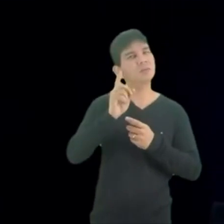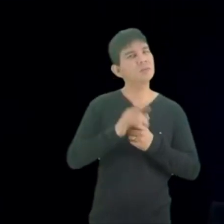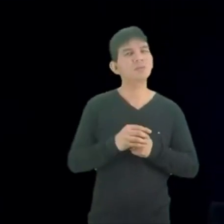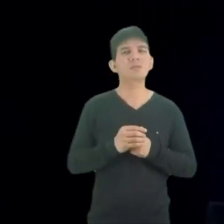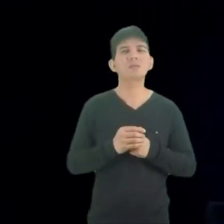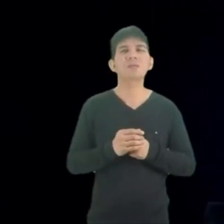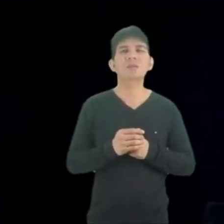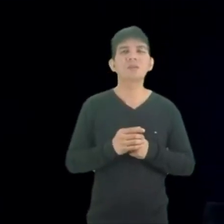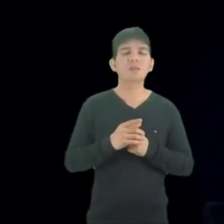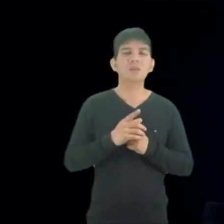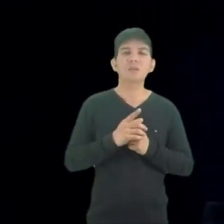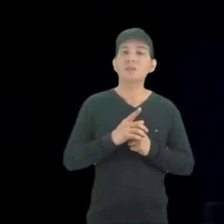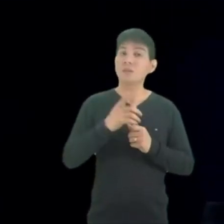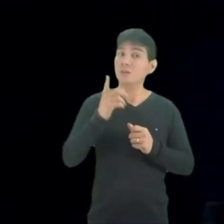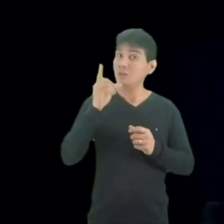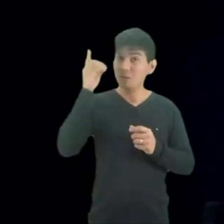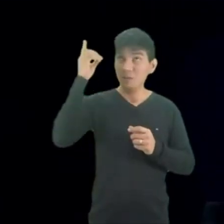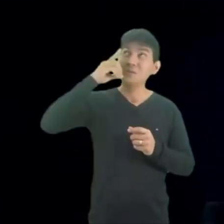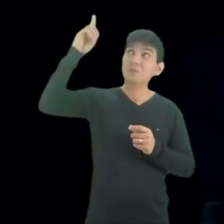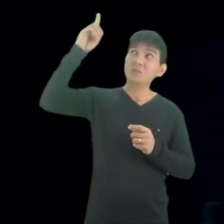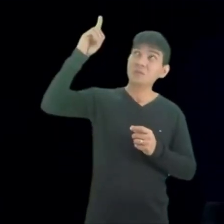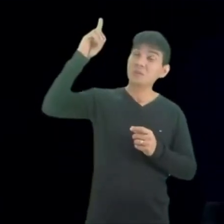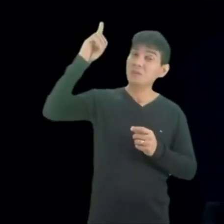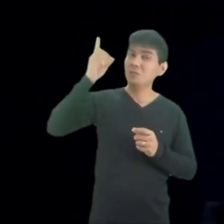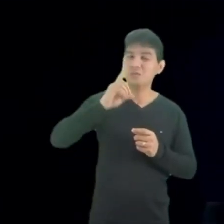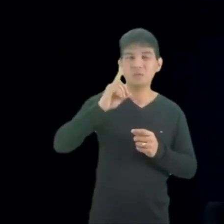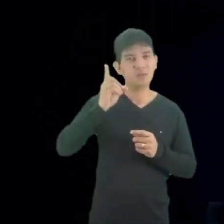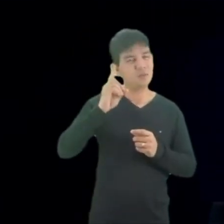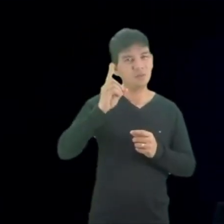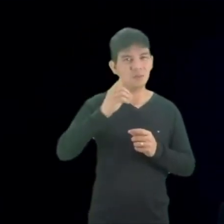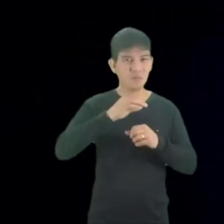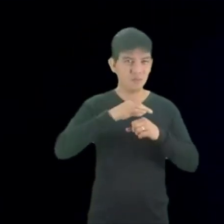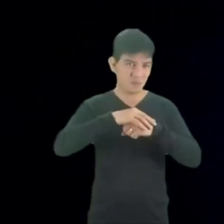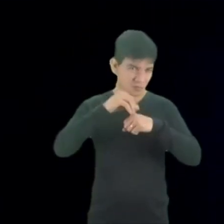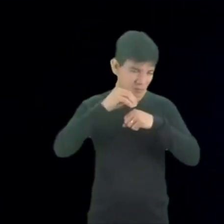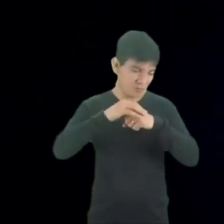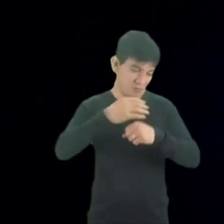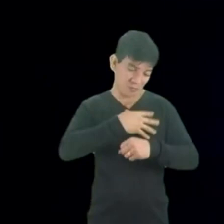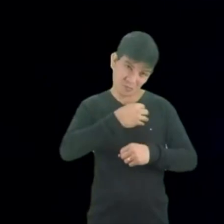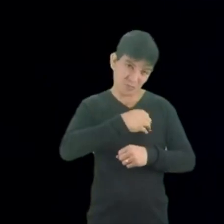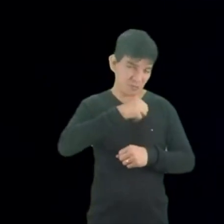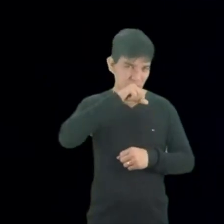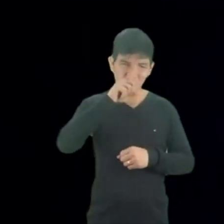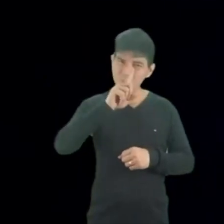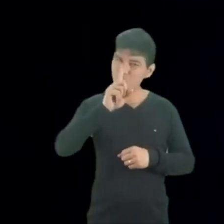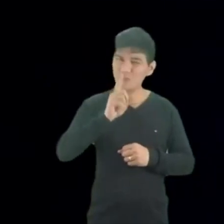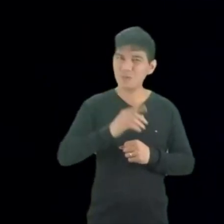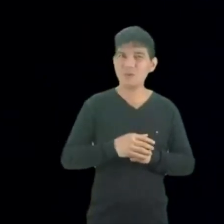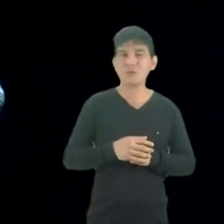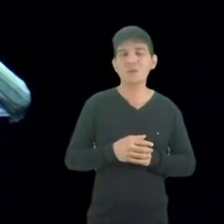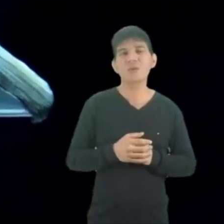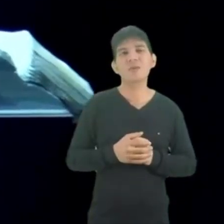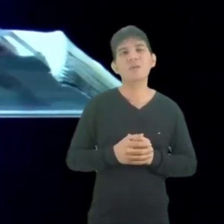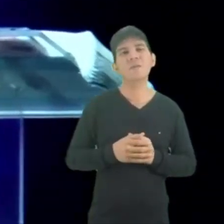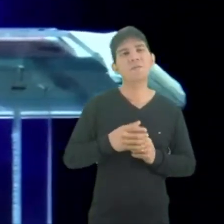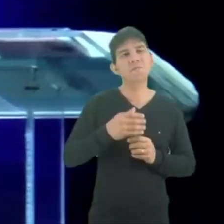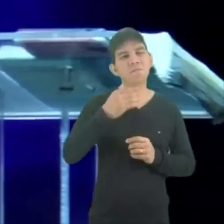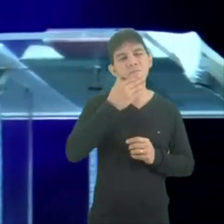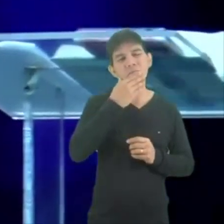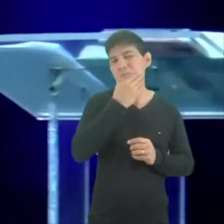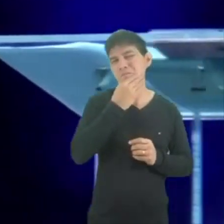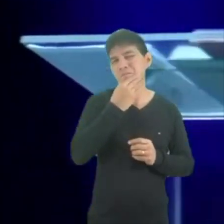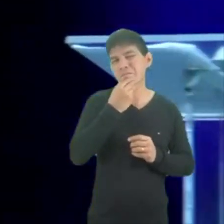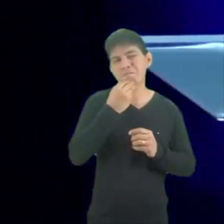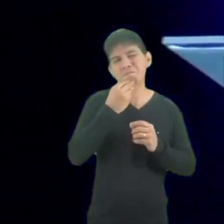pai terrestre, aquele que passa a mão na cabeça do filho. Deus, meus irmãos, é a